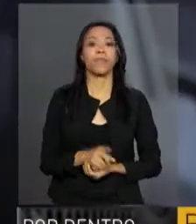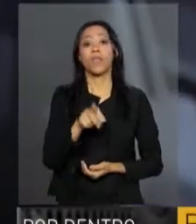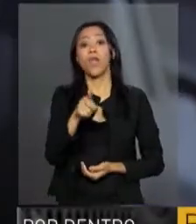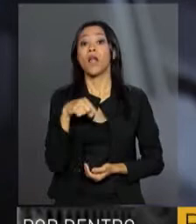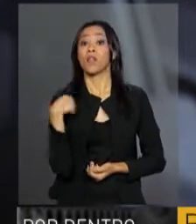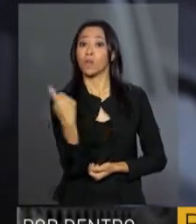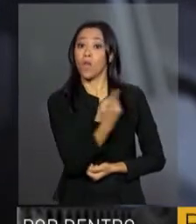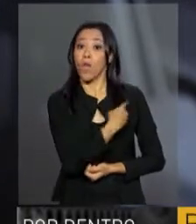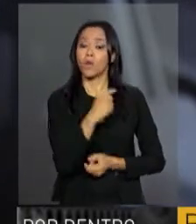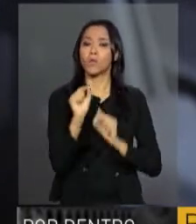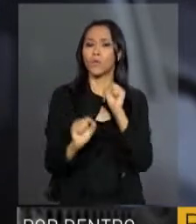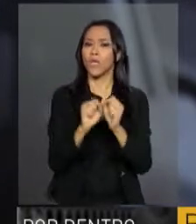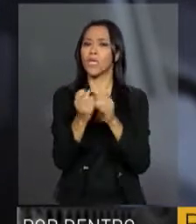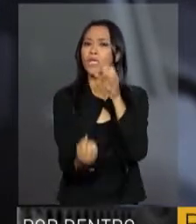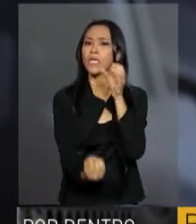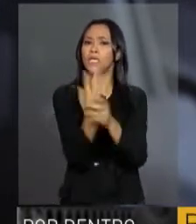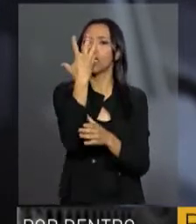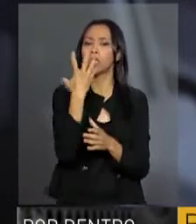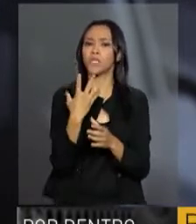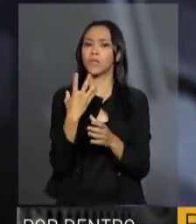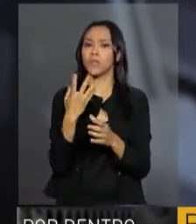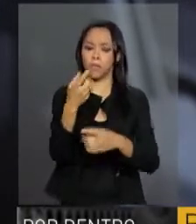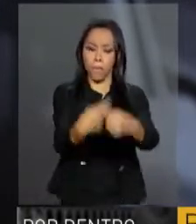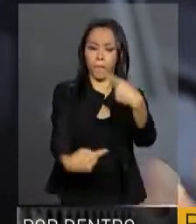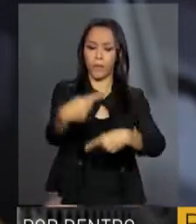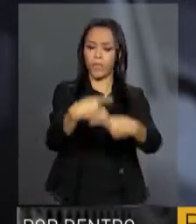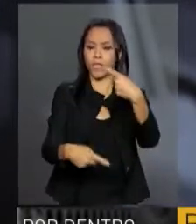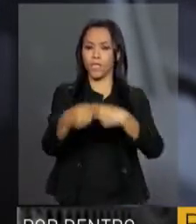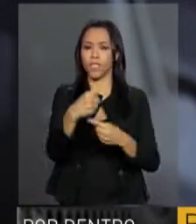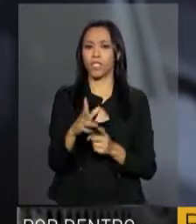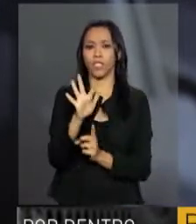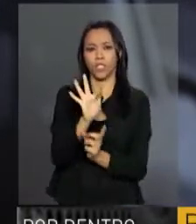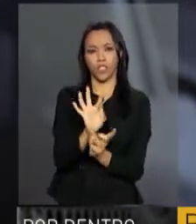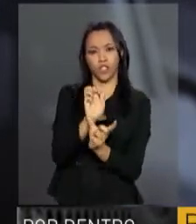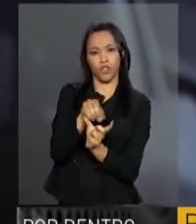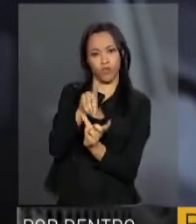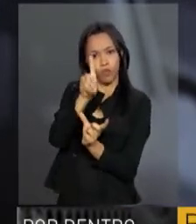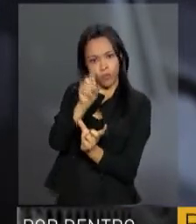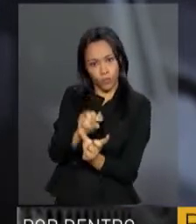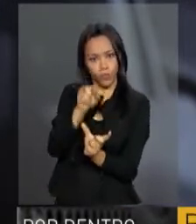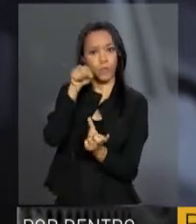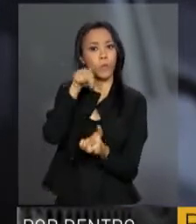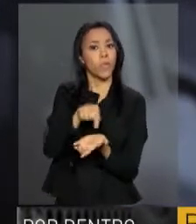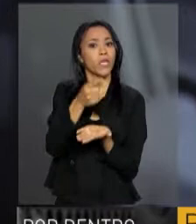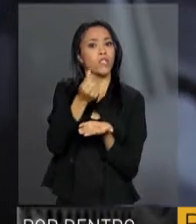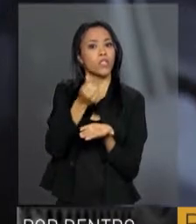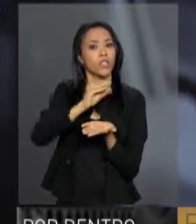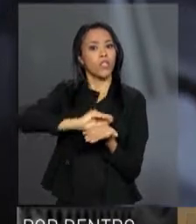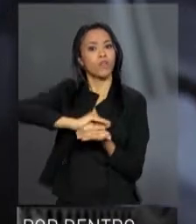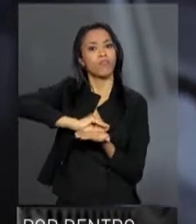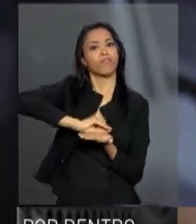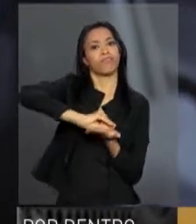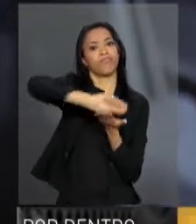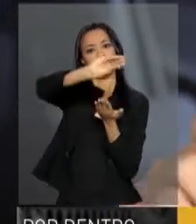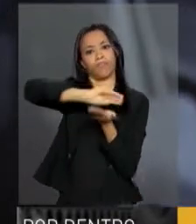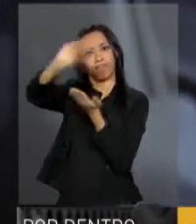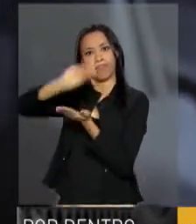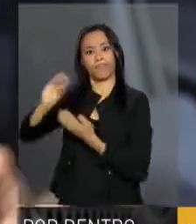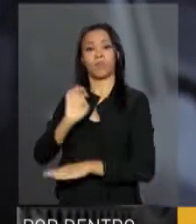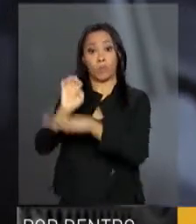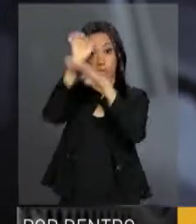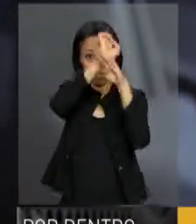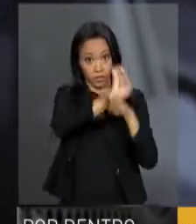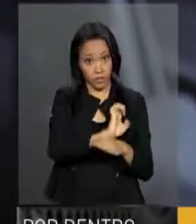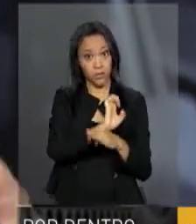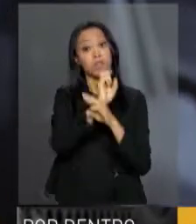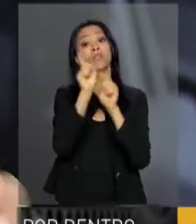estamos criando essa política de fundo a fundo, na transferência do Fundo Nacional de Cultura para